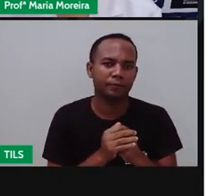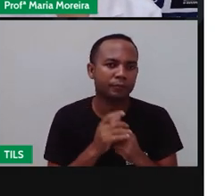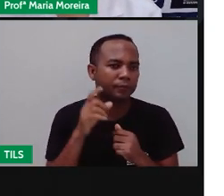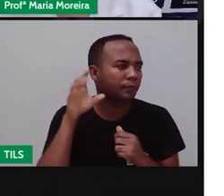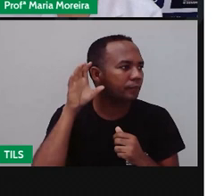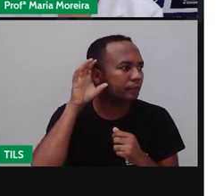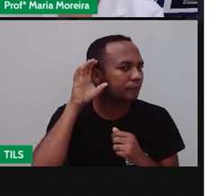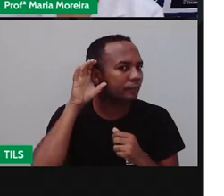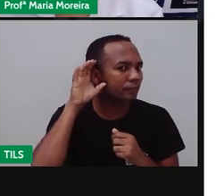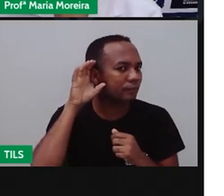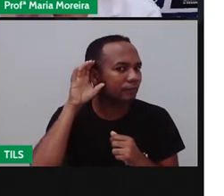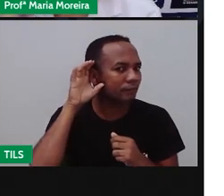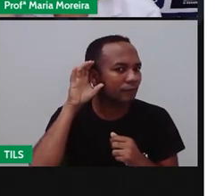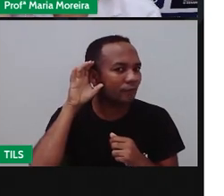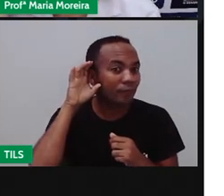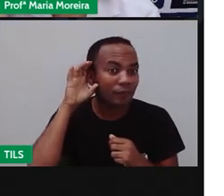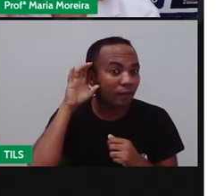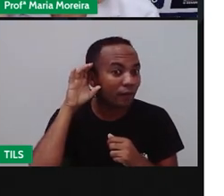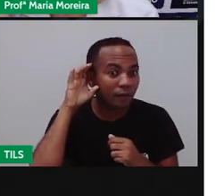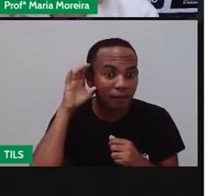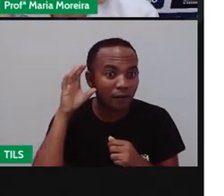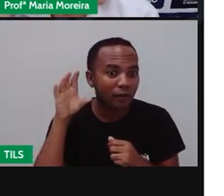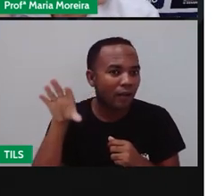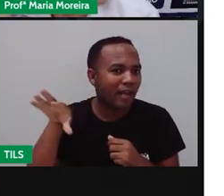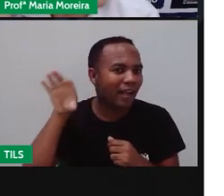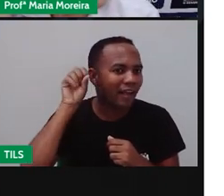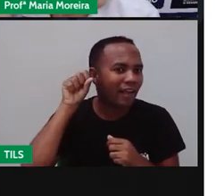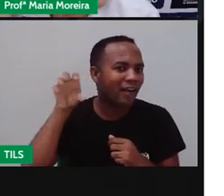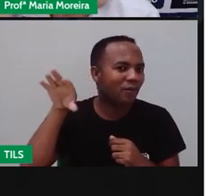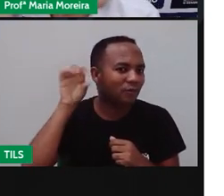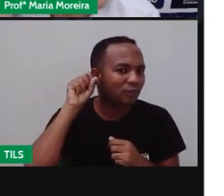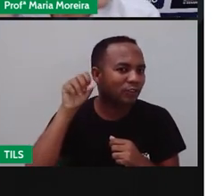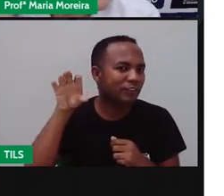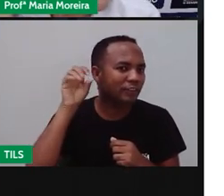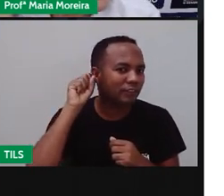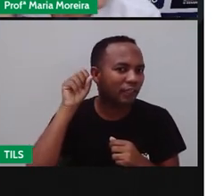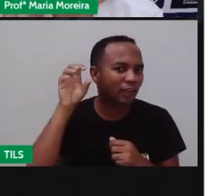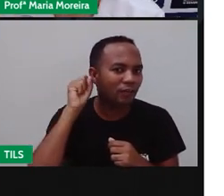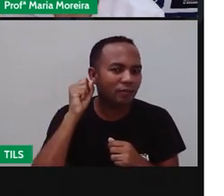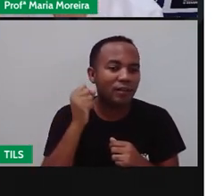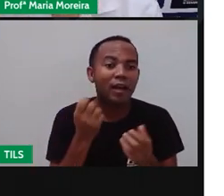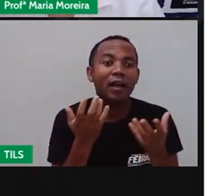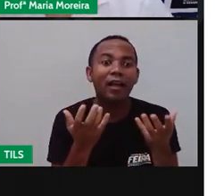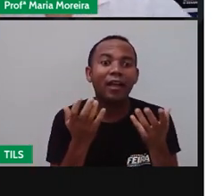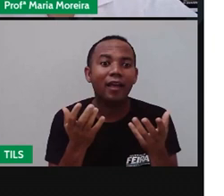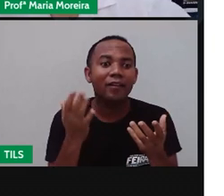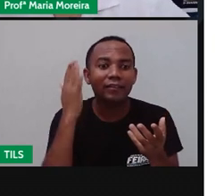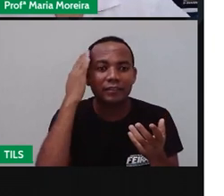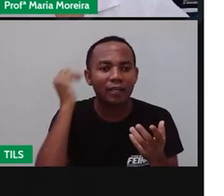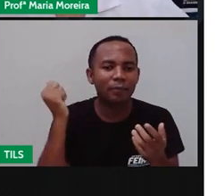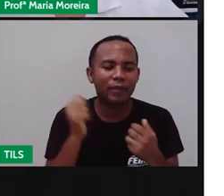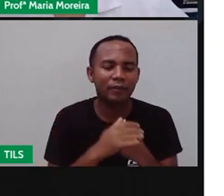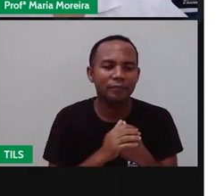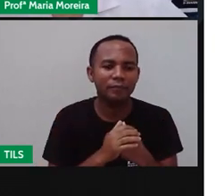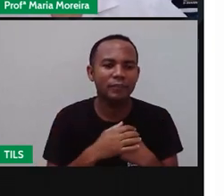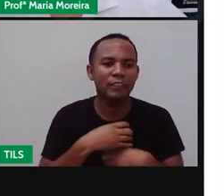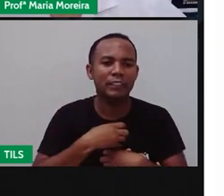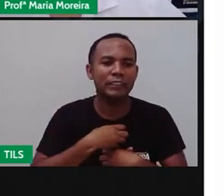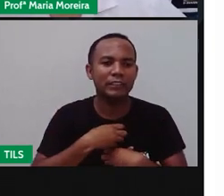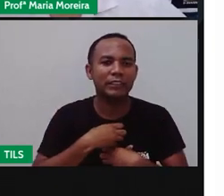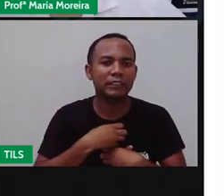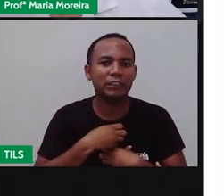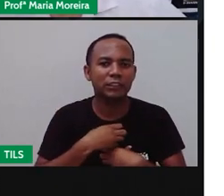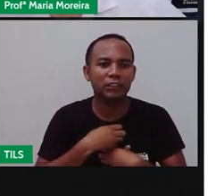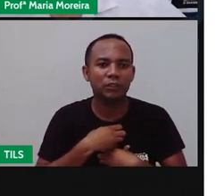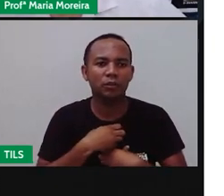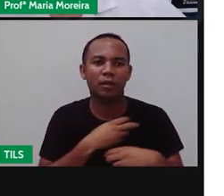Audição. Eu tô igual essa menina aí agora. Só falar que eu quero saber. O órgão do sentido